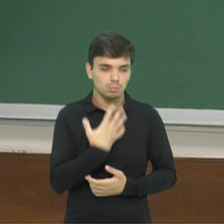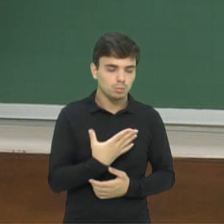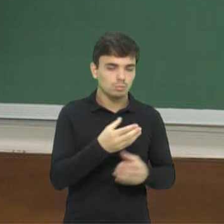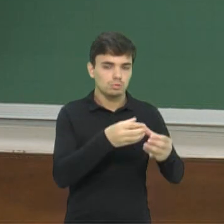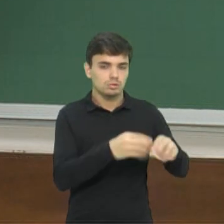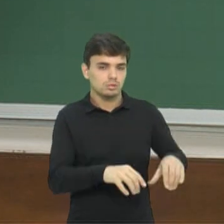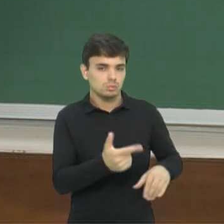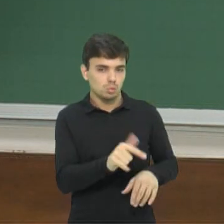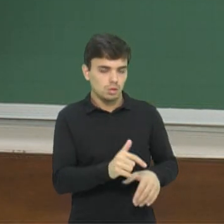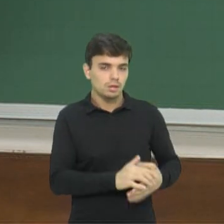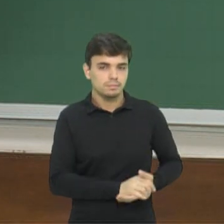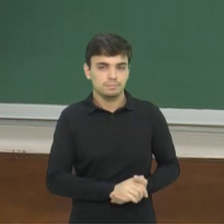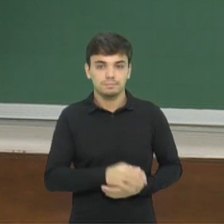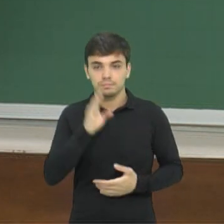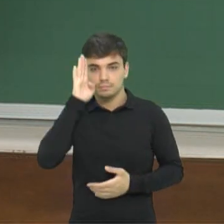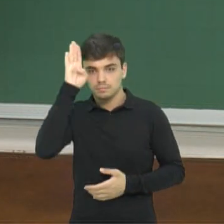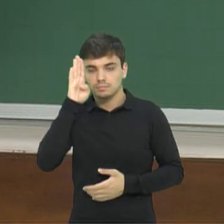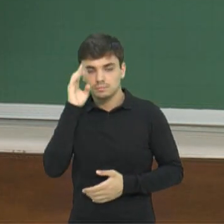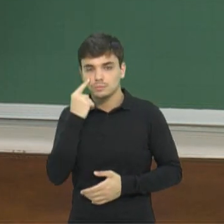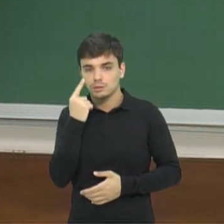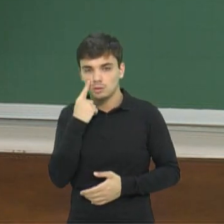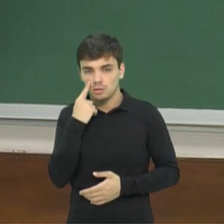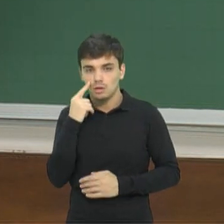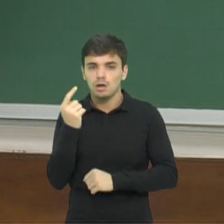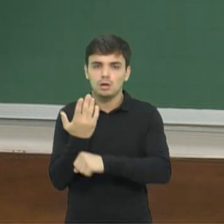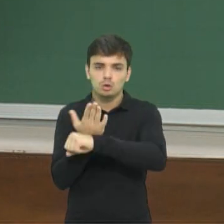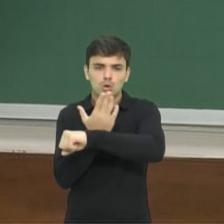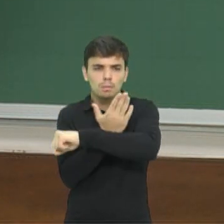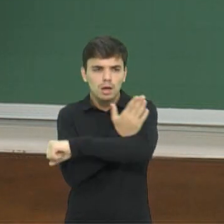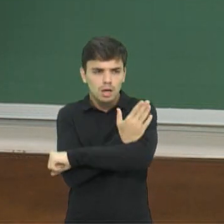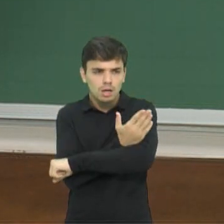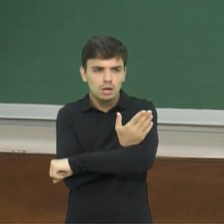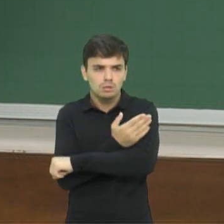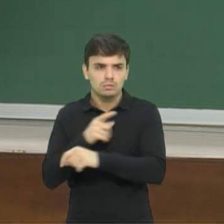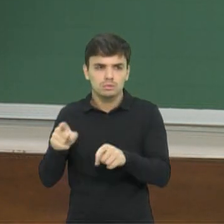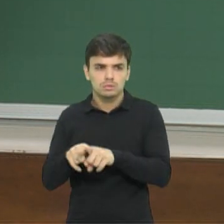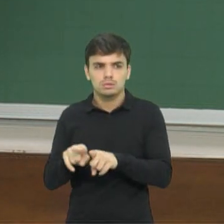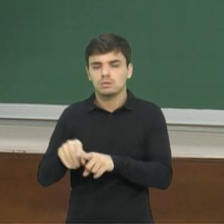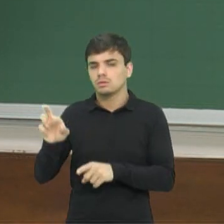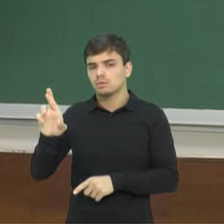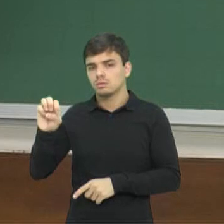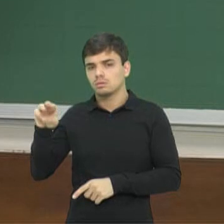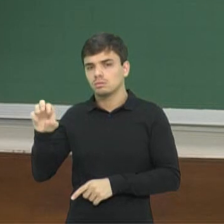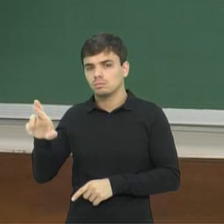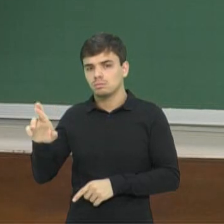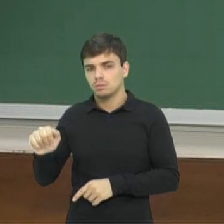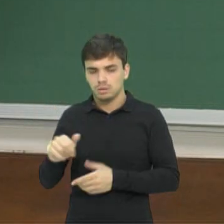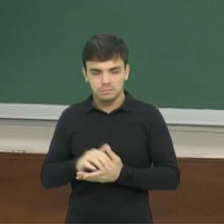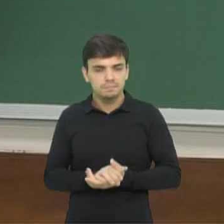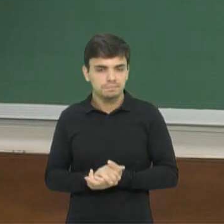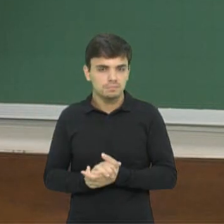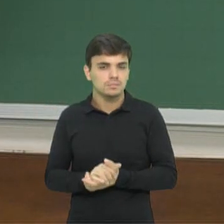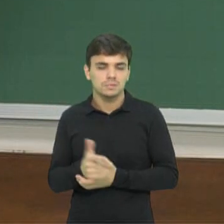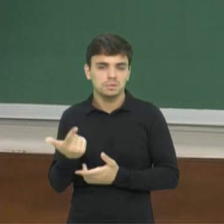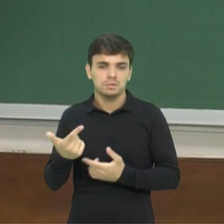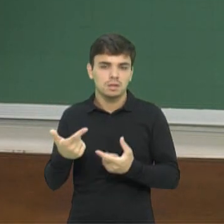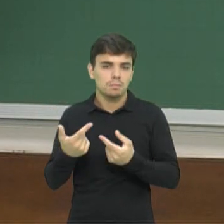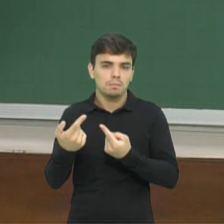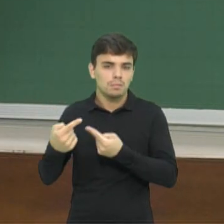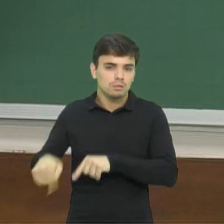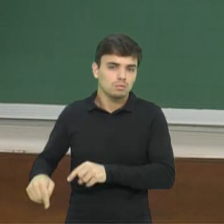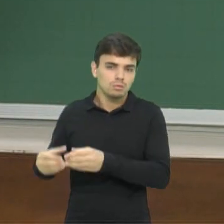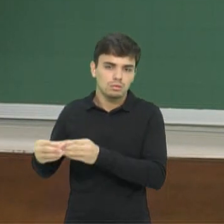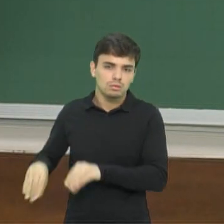prejudicada? Principal exemplo, a rêmora e o tubarão. Ela fica esperando os restos do alimento do tubarão. Então não prejudica ele, mas